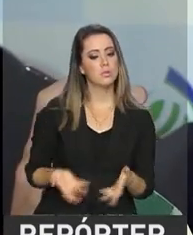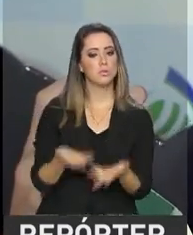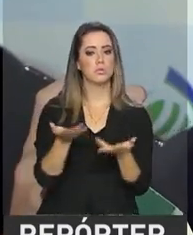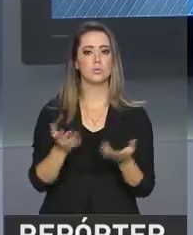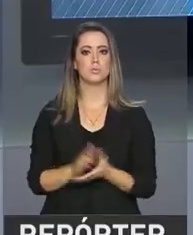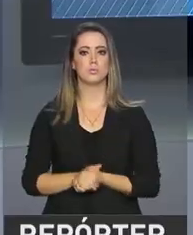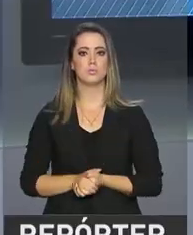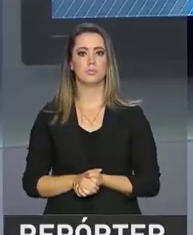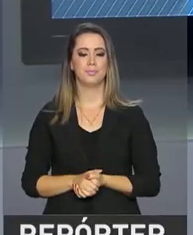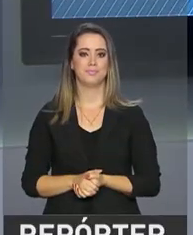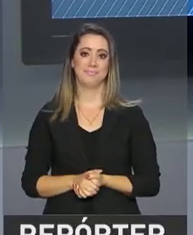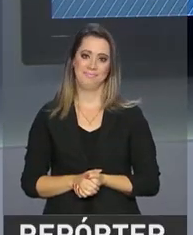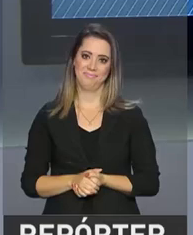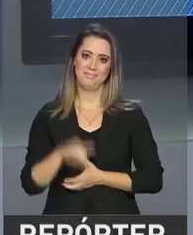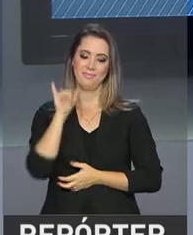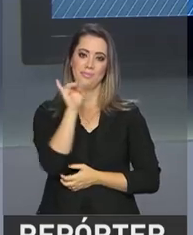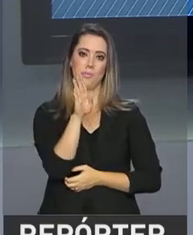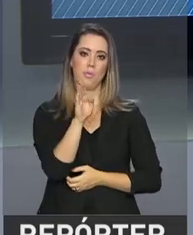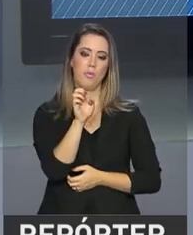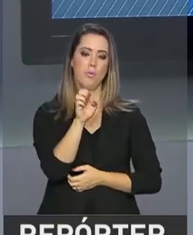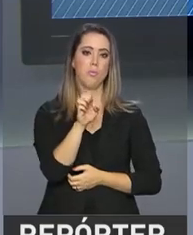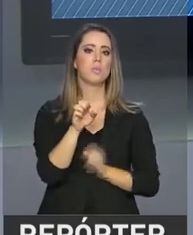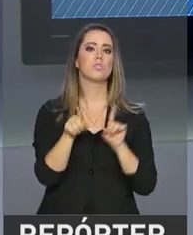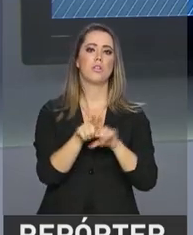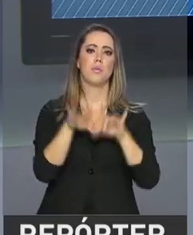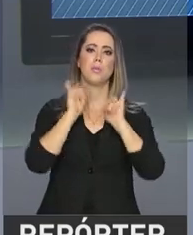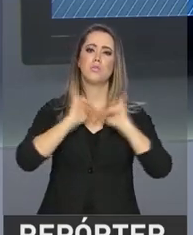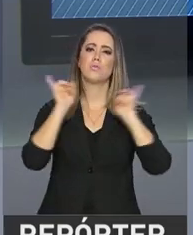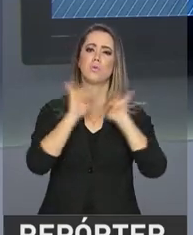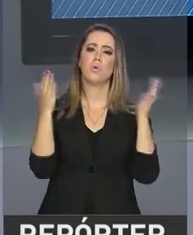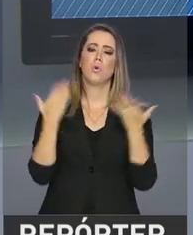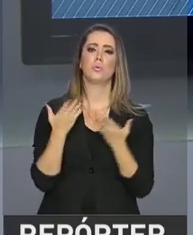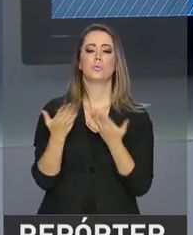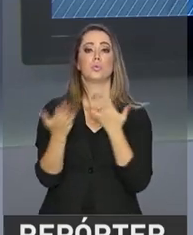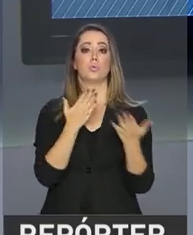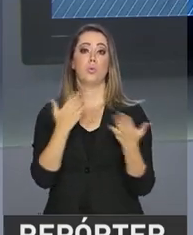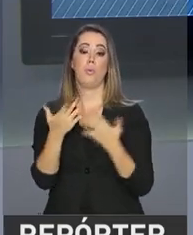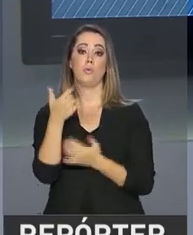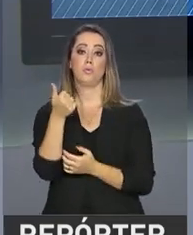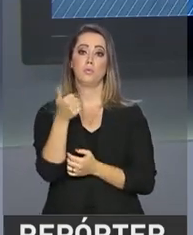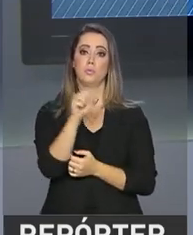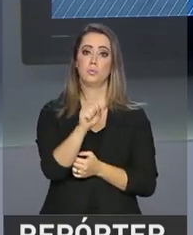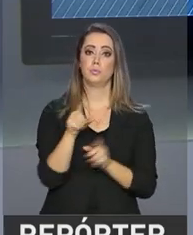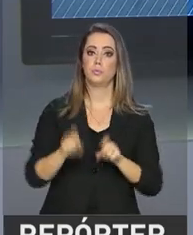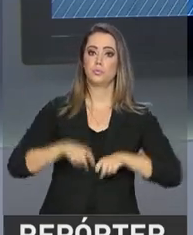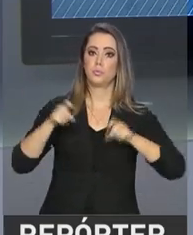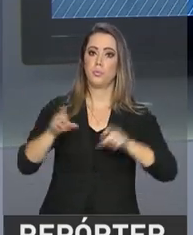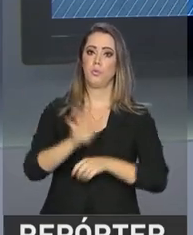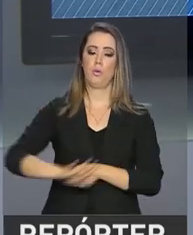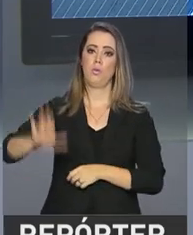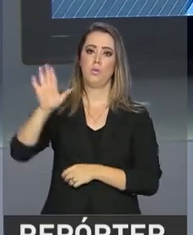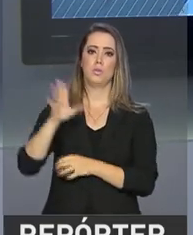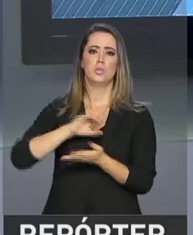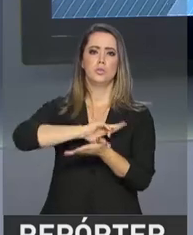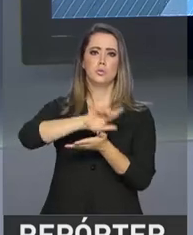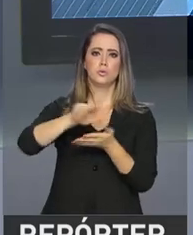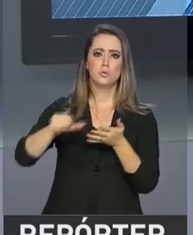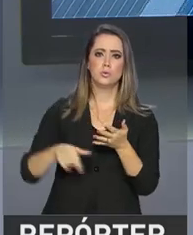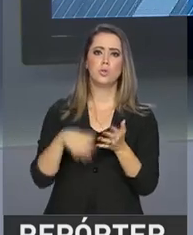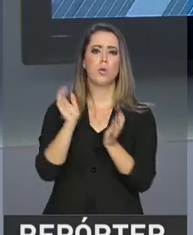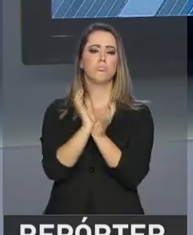produção o ibge também divulgou hoje uma estimativa para 2018 para a safra nacional de cereais leguminosas